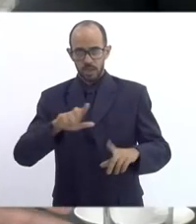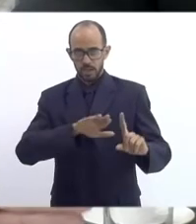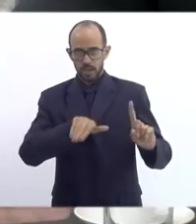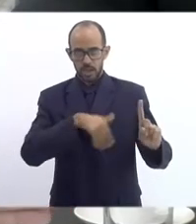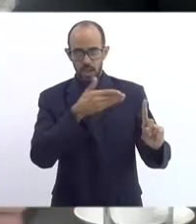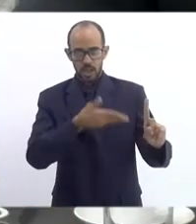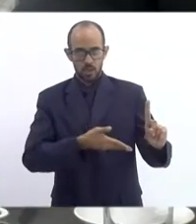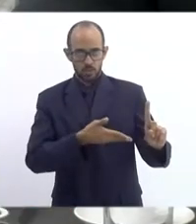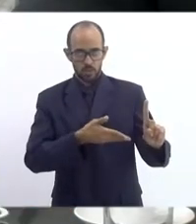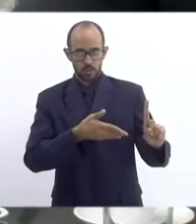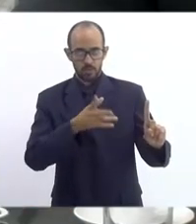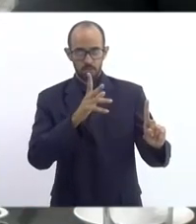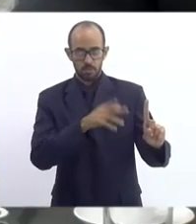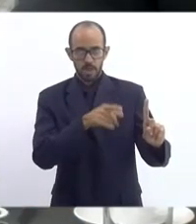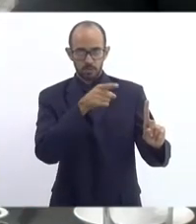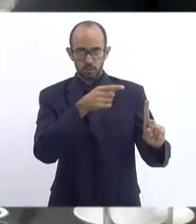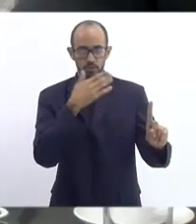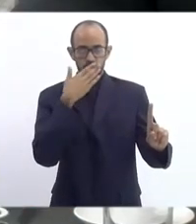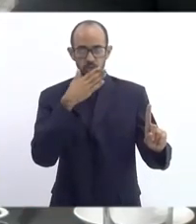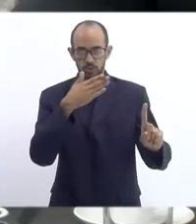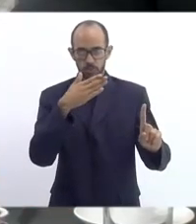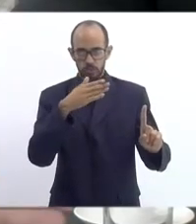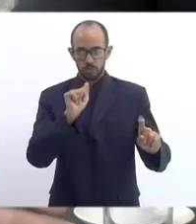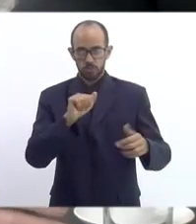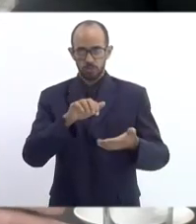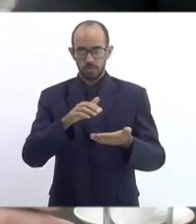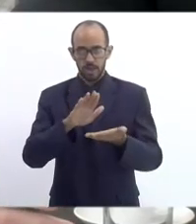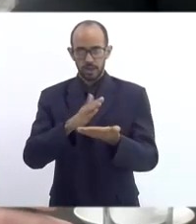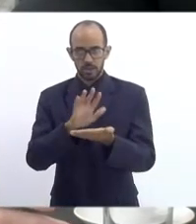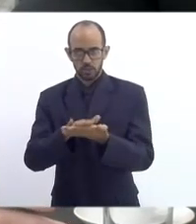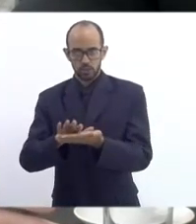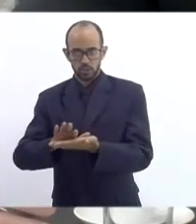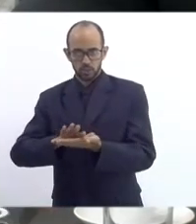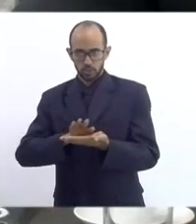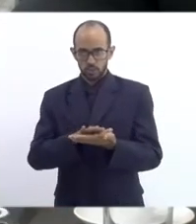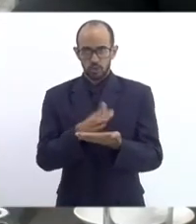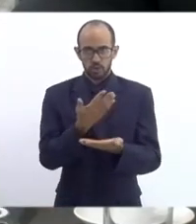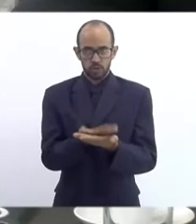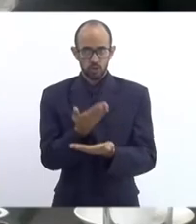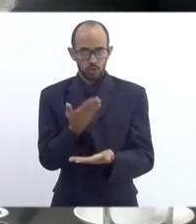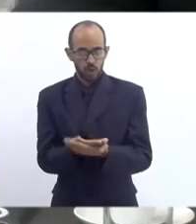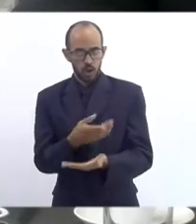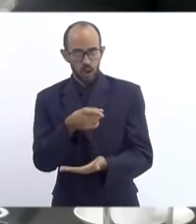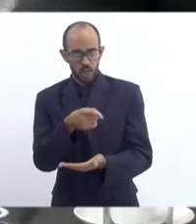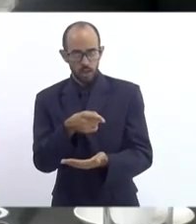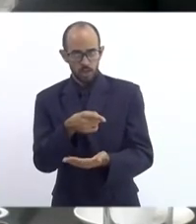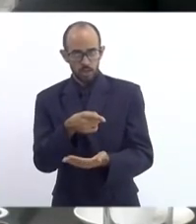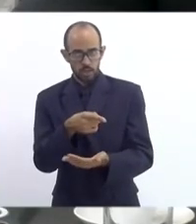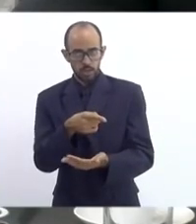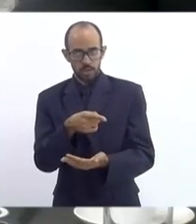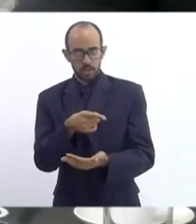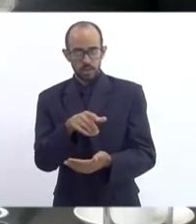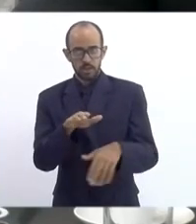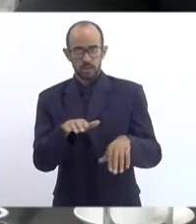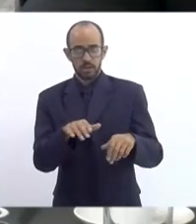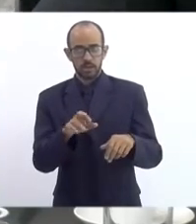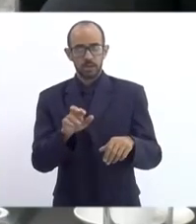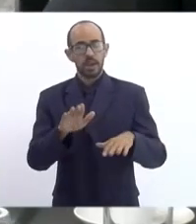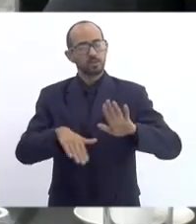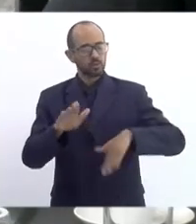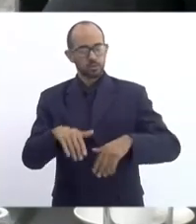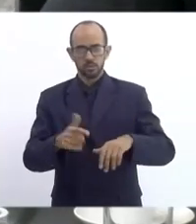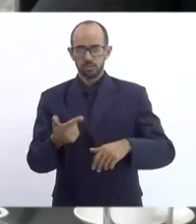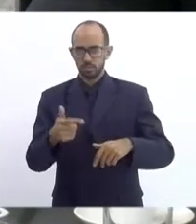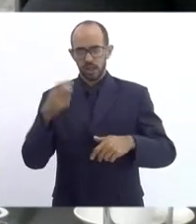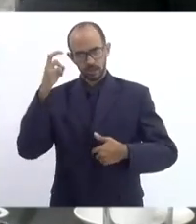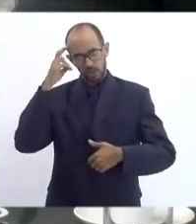reconhecem a mesma titulação honorífica às escolas de samba, muitas delas sem a tradição das rodas de samba,